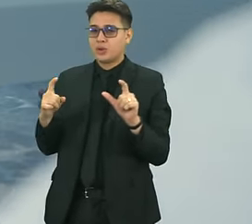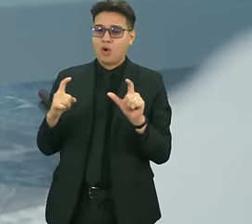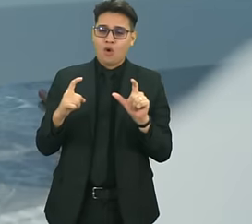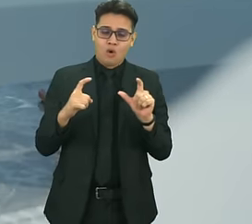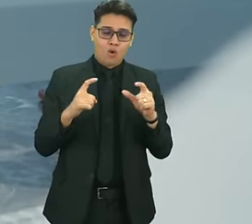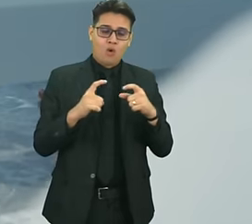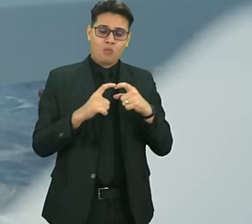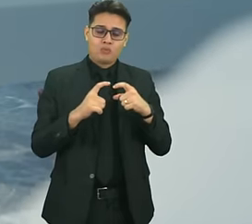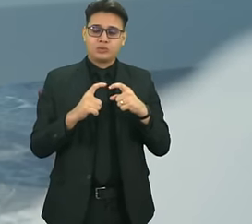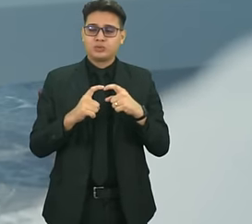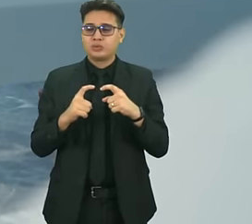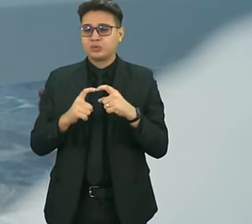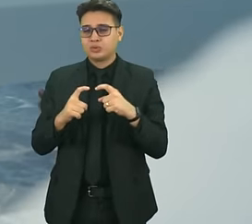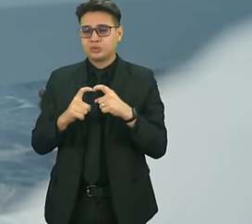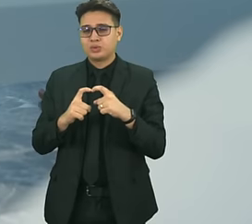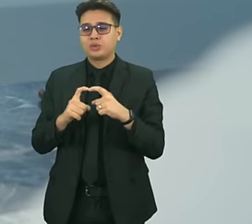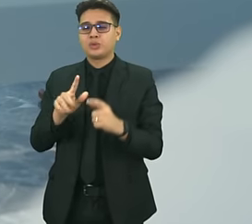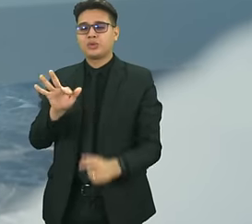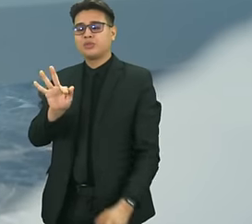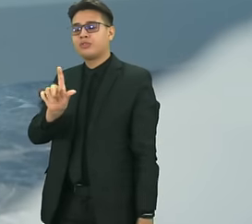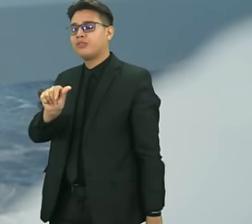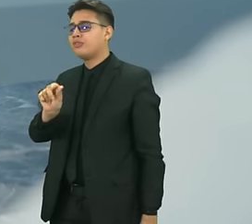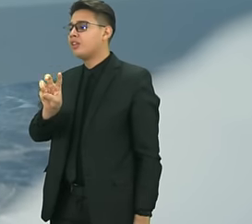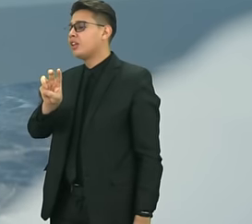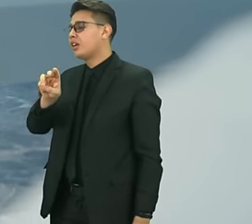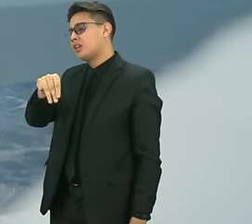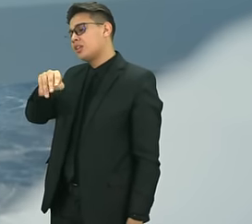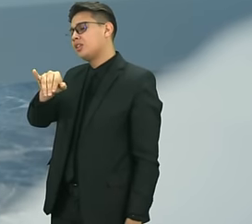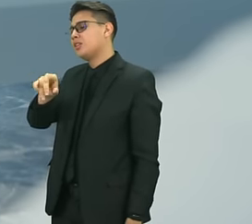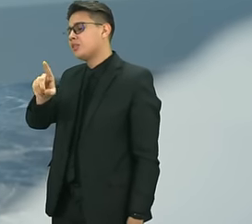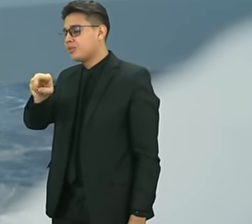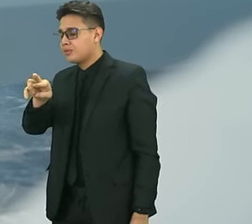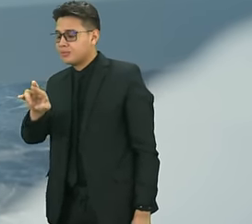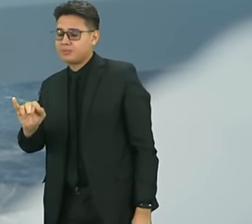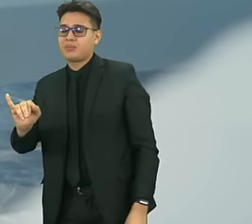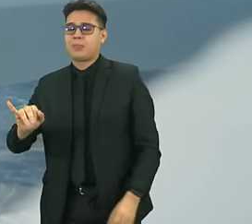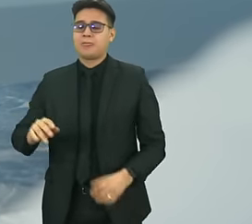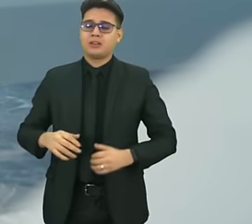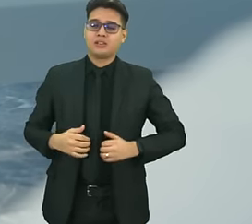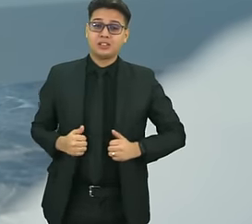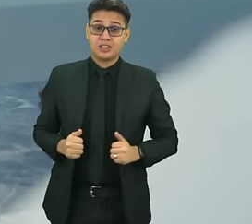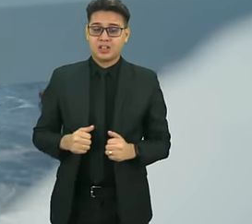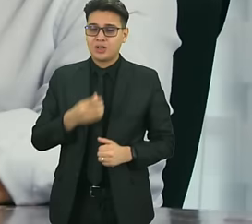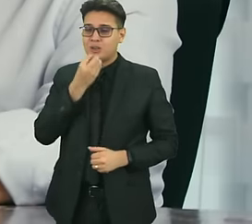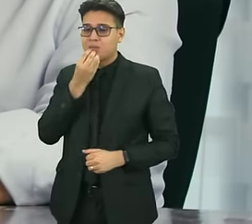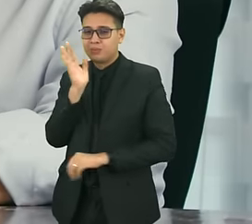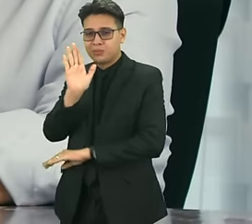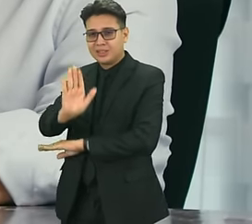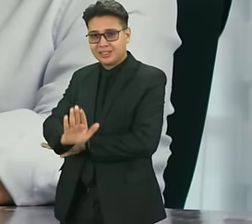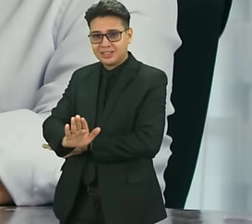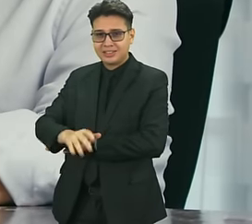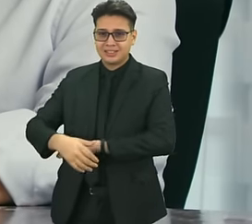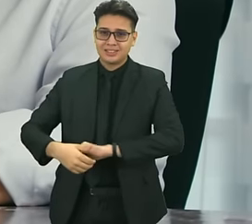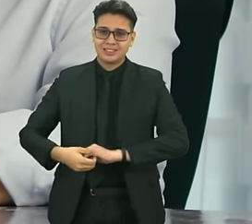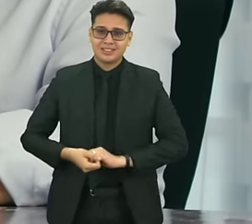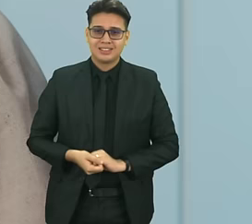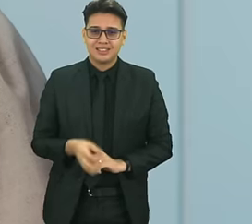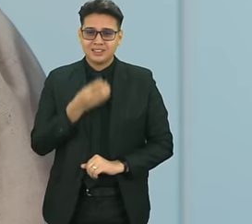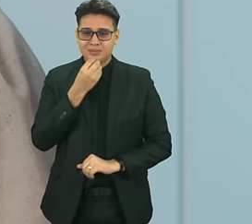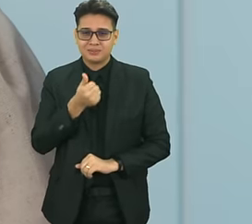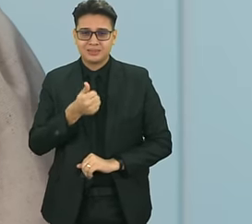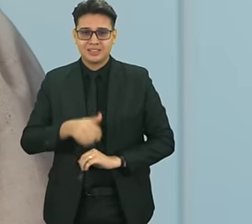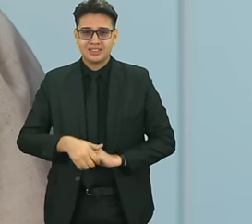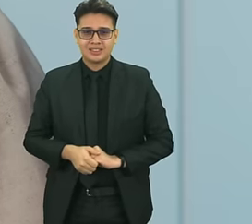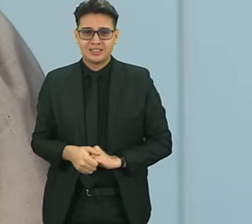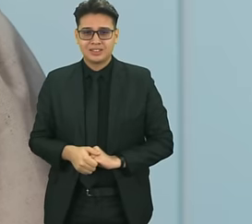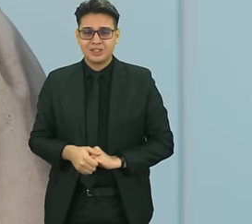doutor, especialista em cirurgia robótica do aparelho digestivo. Boa tarde, doutor. Boa tarde, tudo bem? Tudo bom?